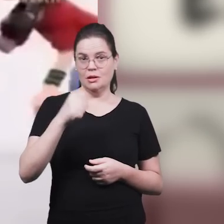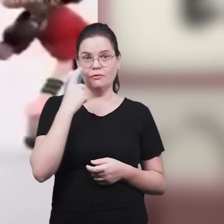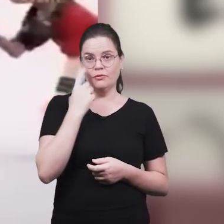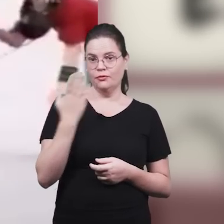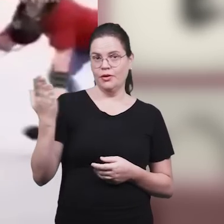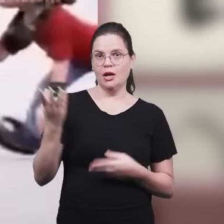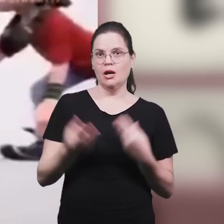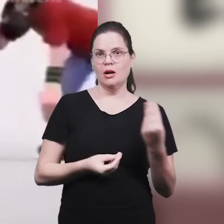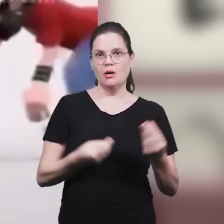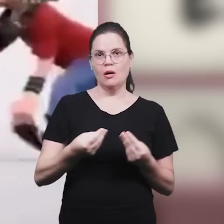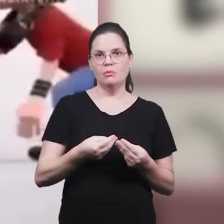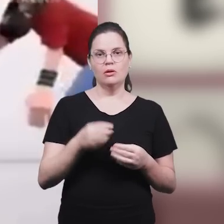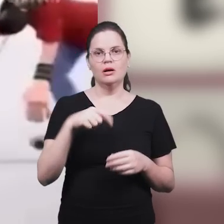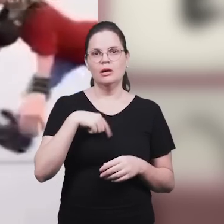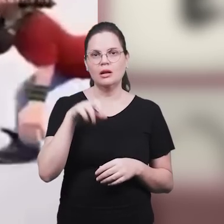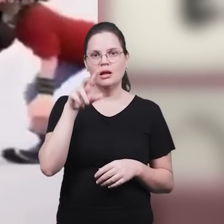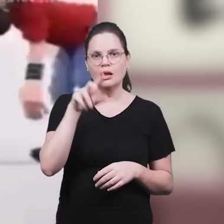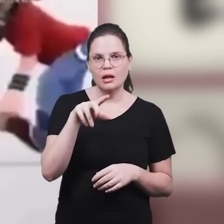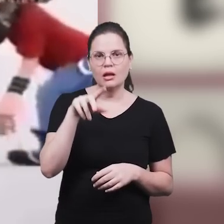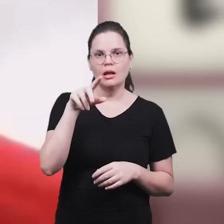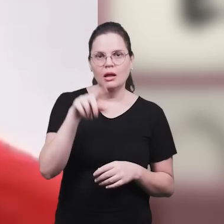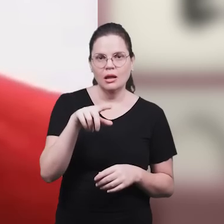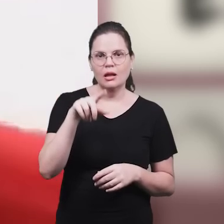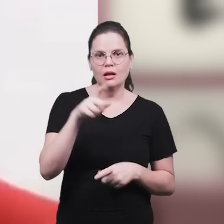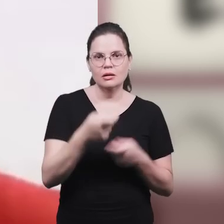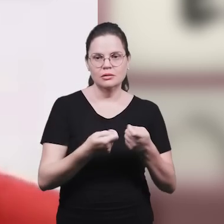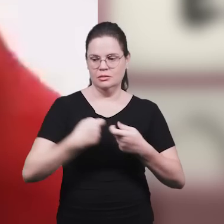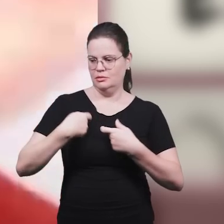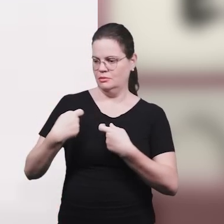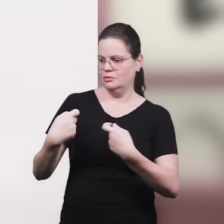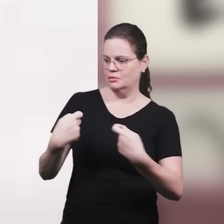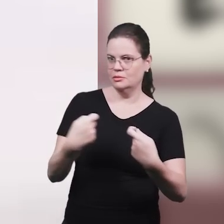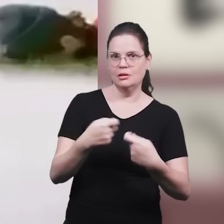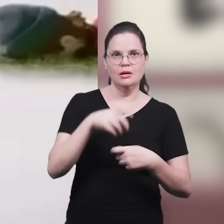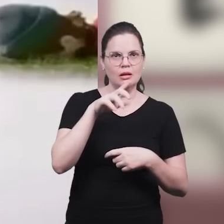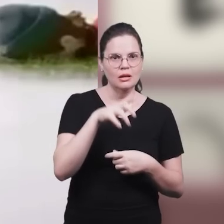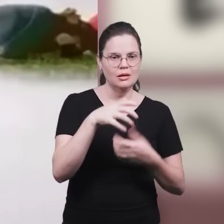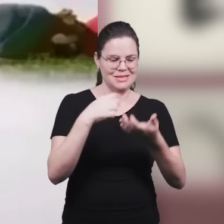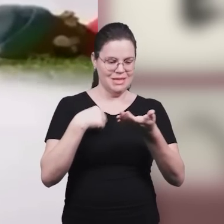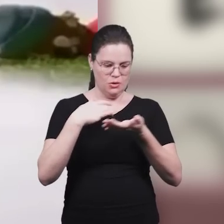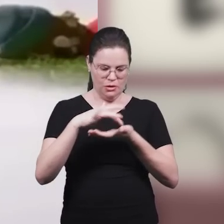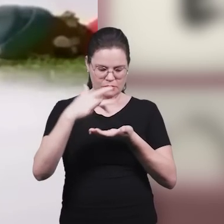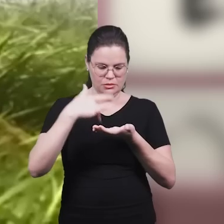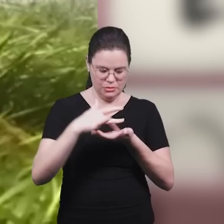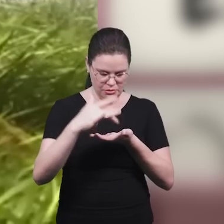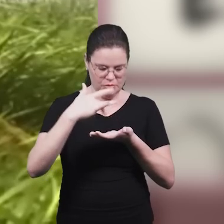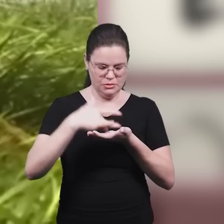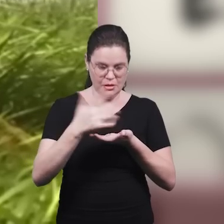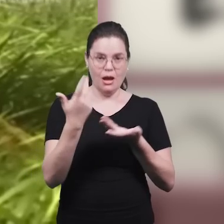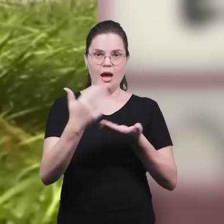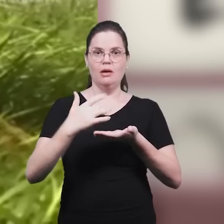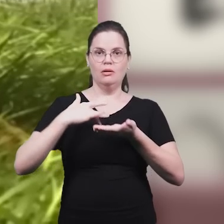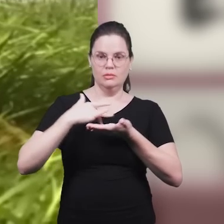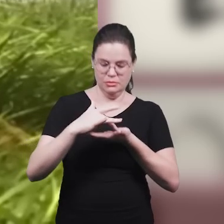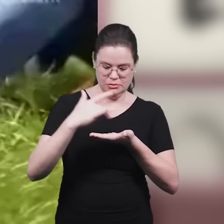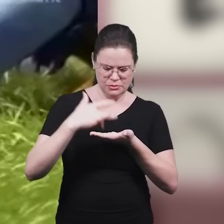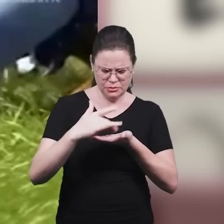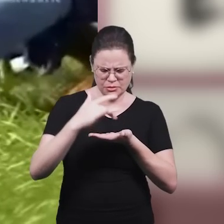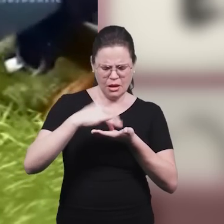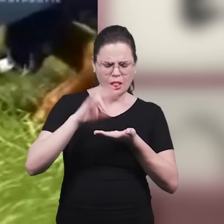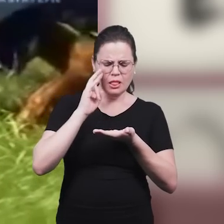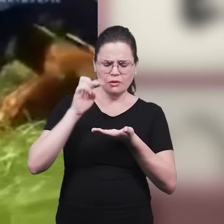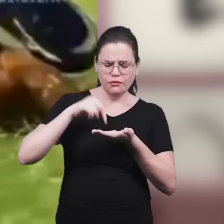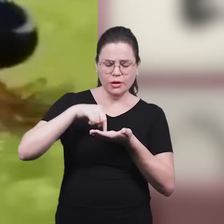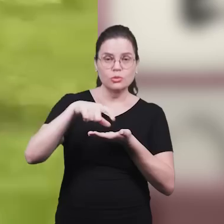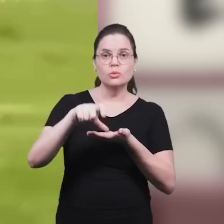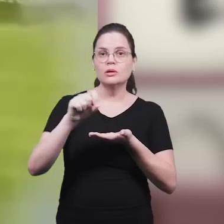ele está. A todo tempo ele está andando, ele está no celular. Será que ele está assistindo